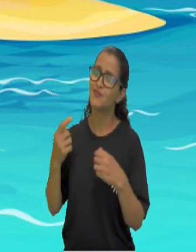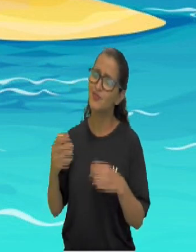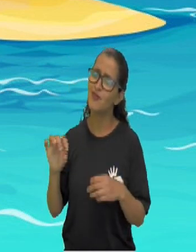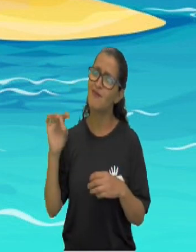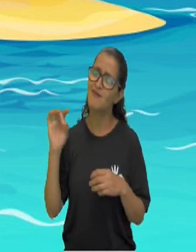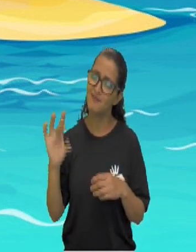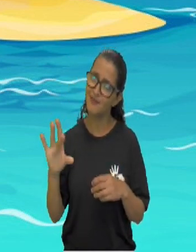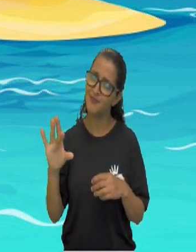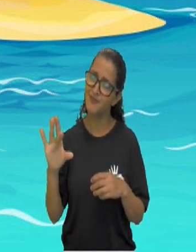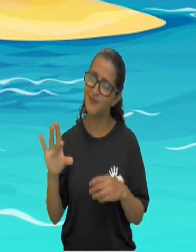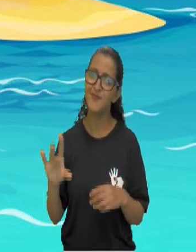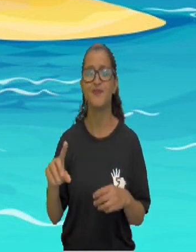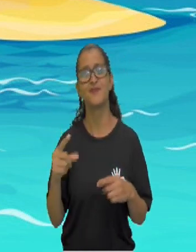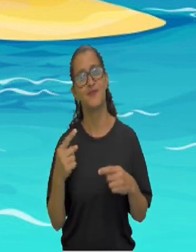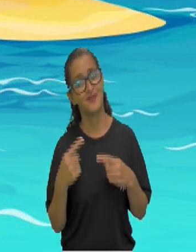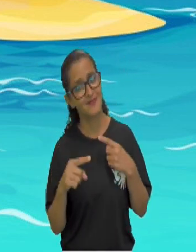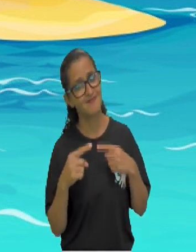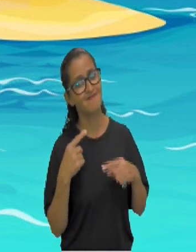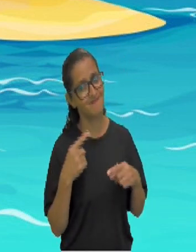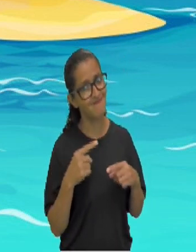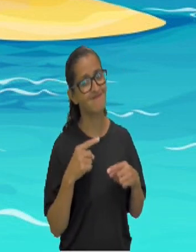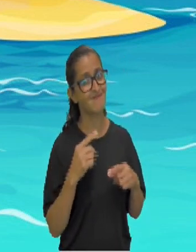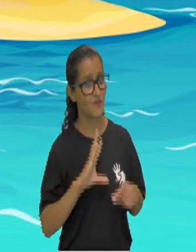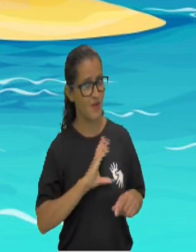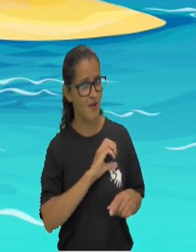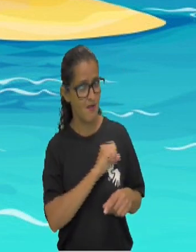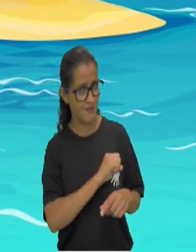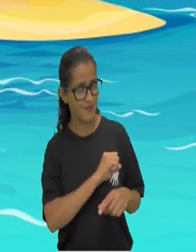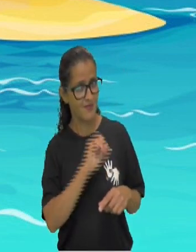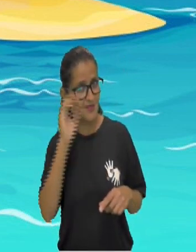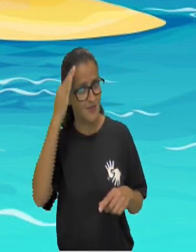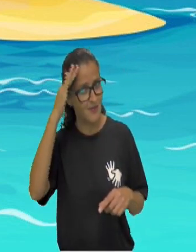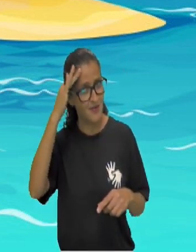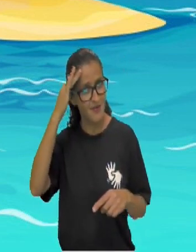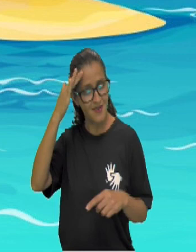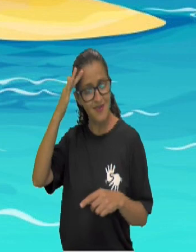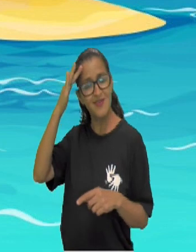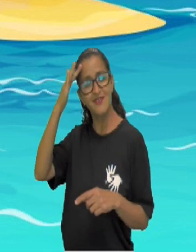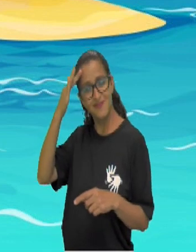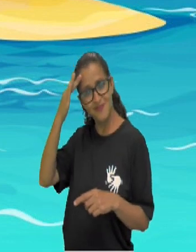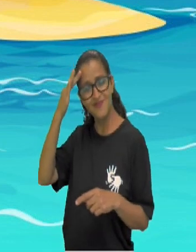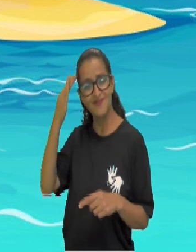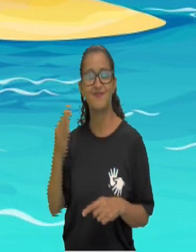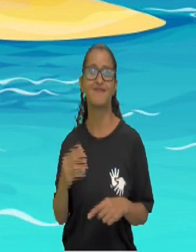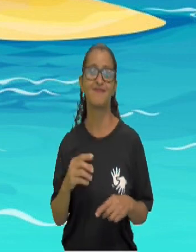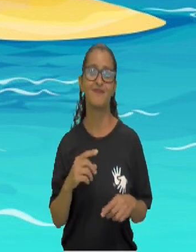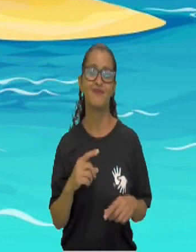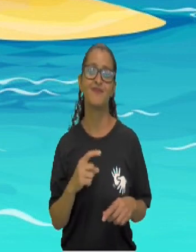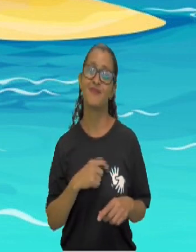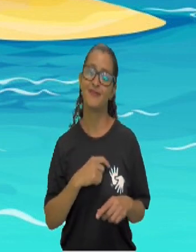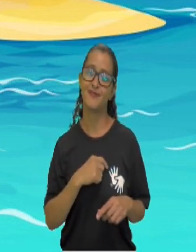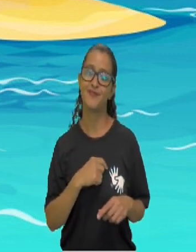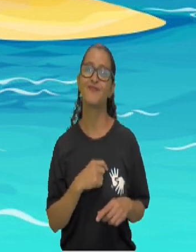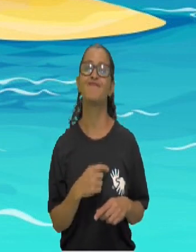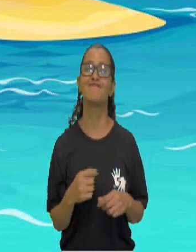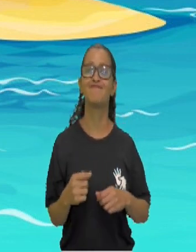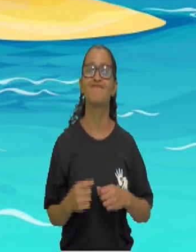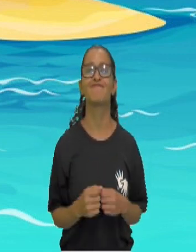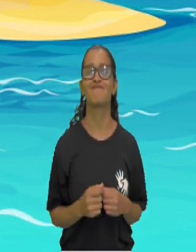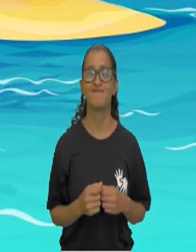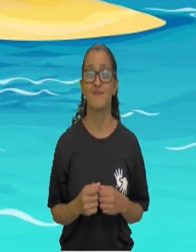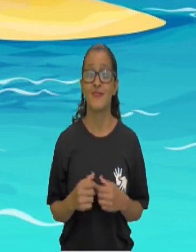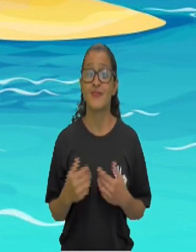somente o tempo pode entender um grande amor. E para acessar as